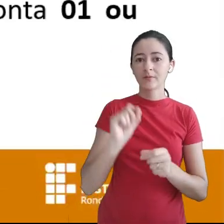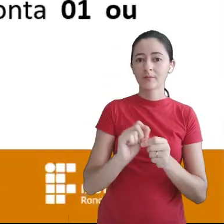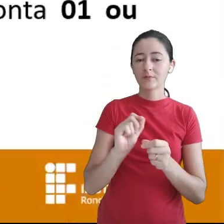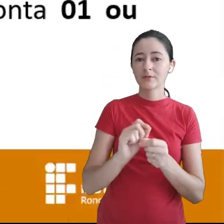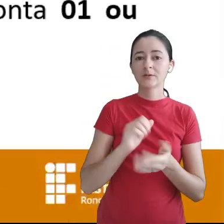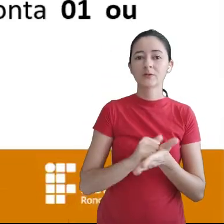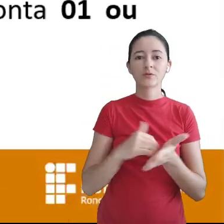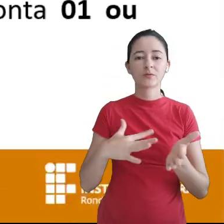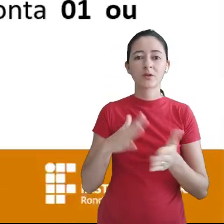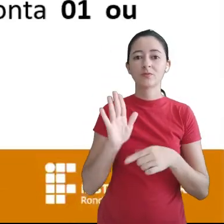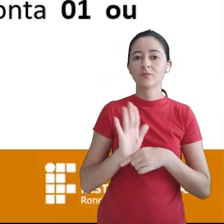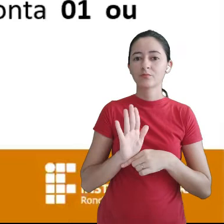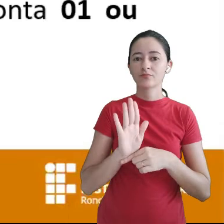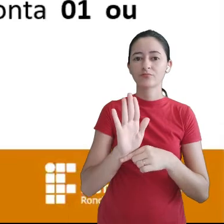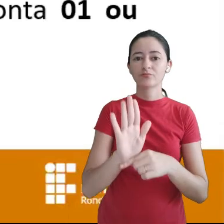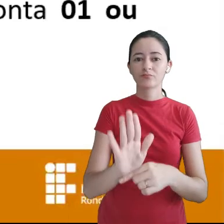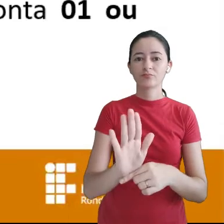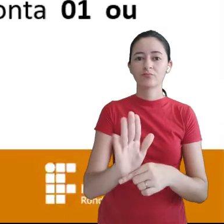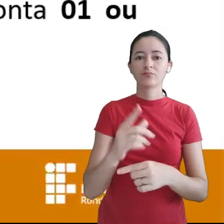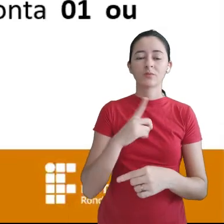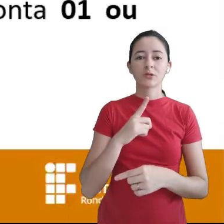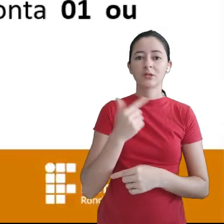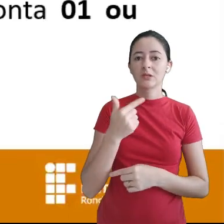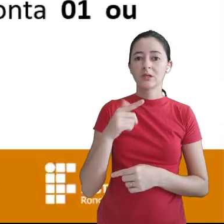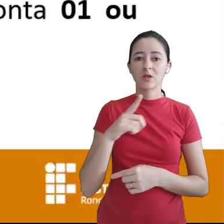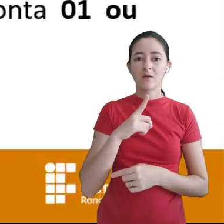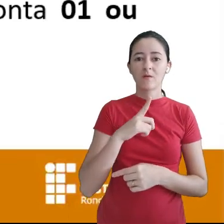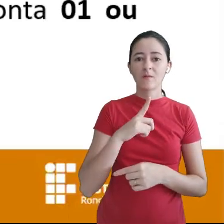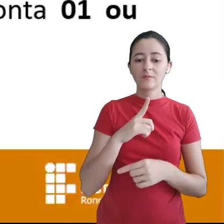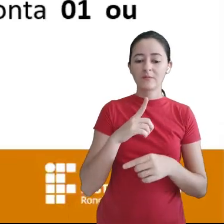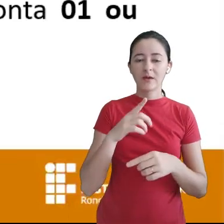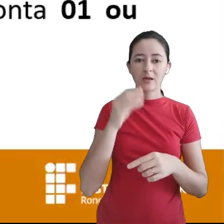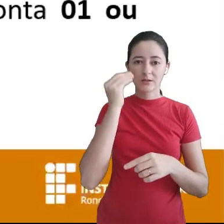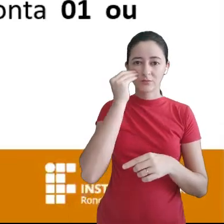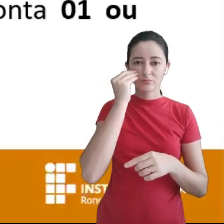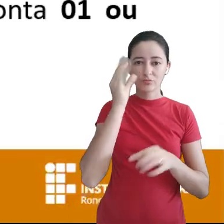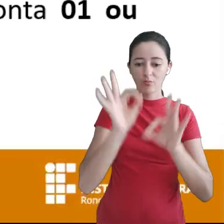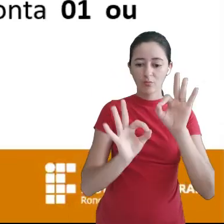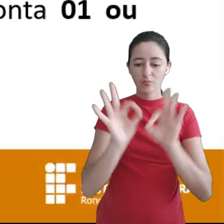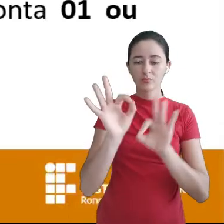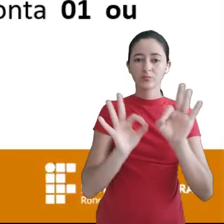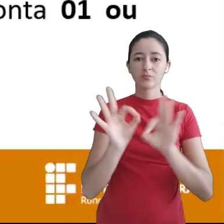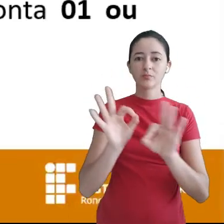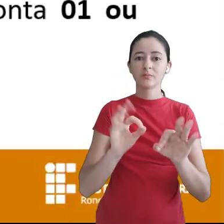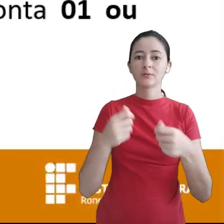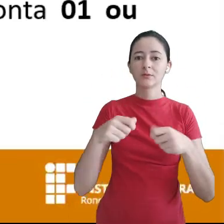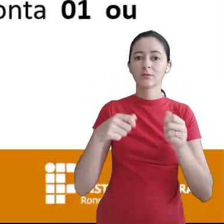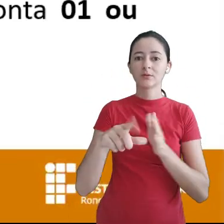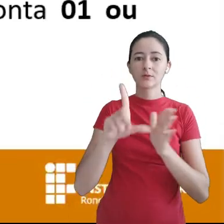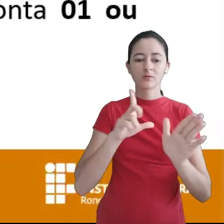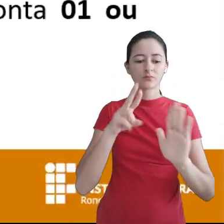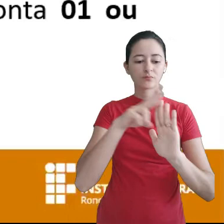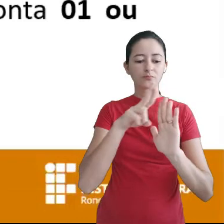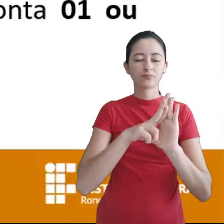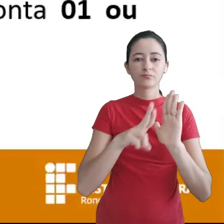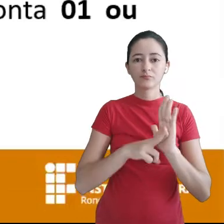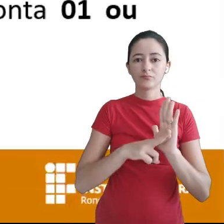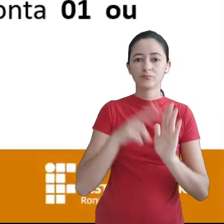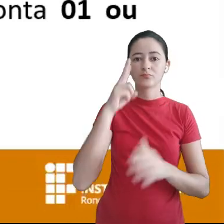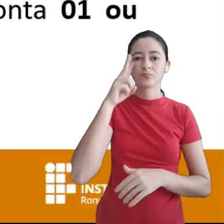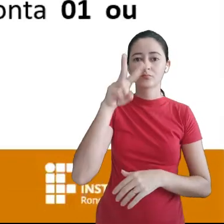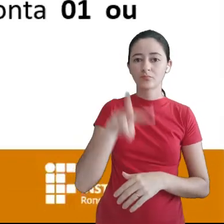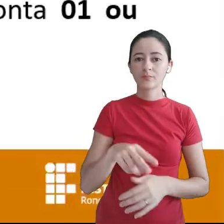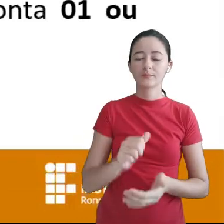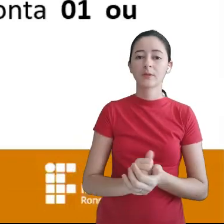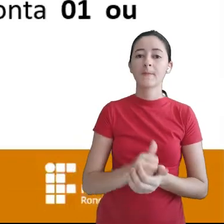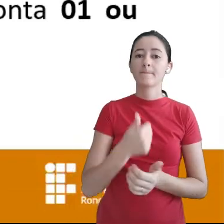e lembra da regra para fazer o exercício, tá? Ajuda muito. Não tentem fazer a modelagem sem olhar essas regras.